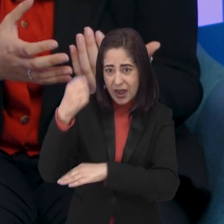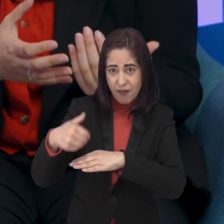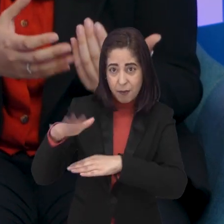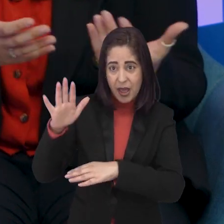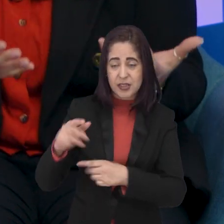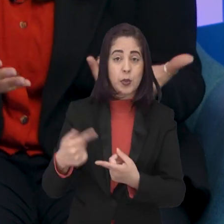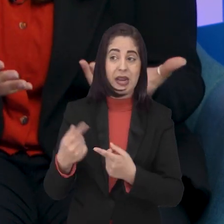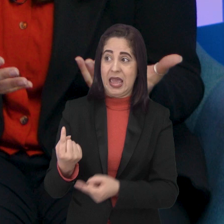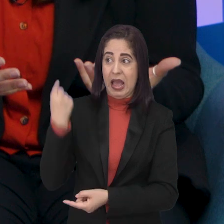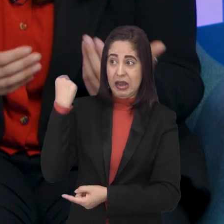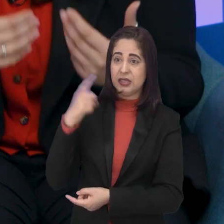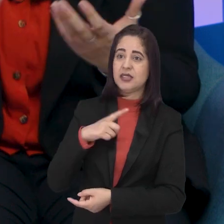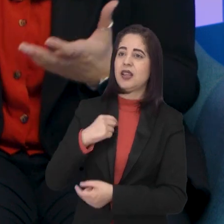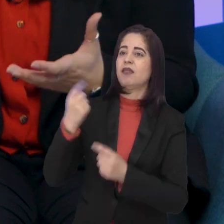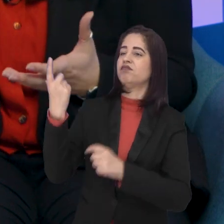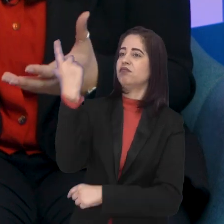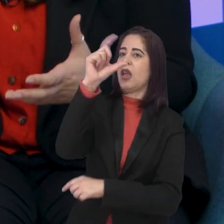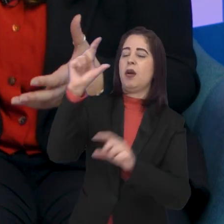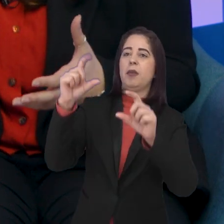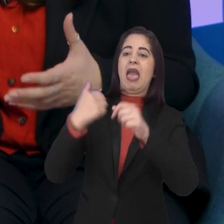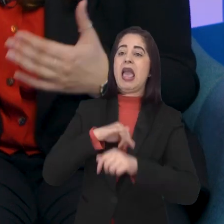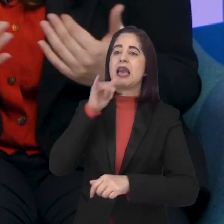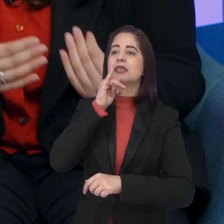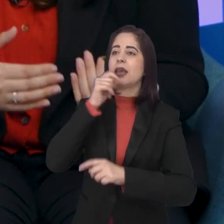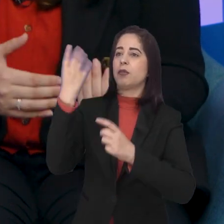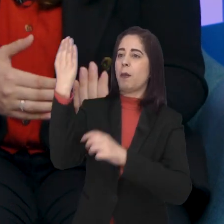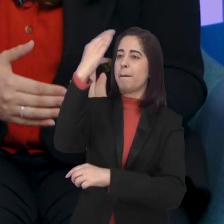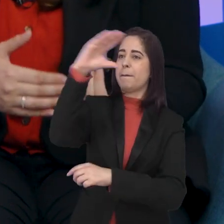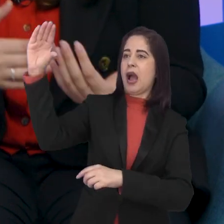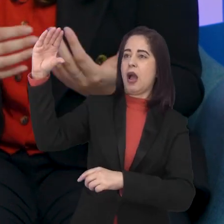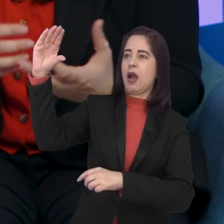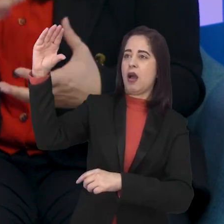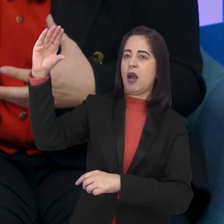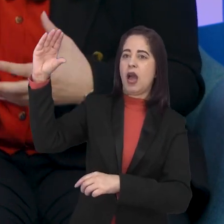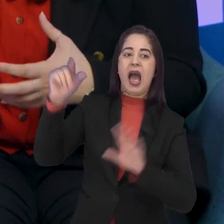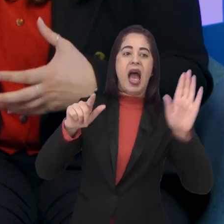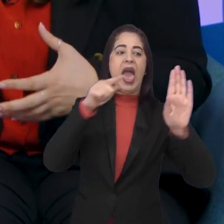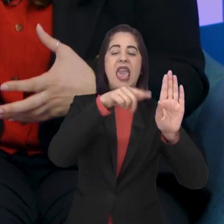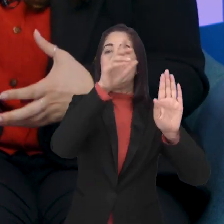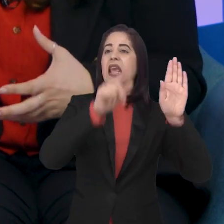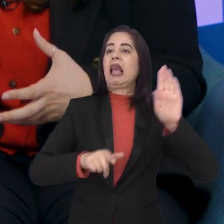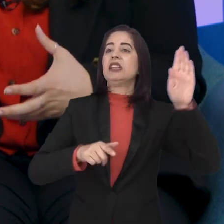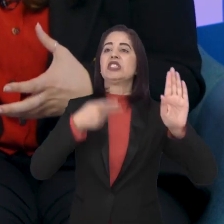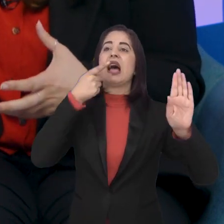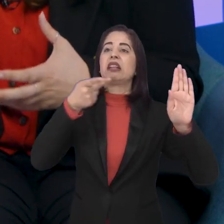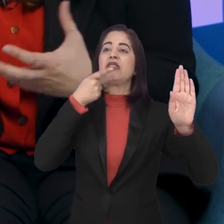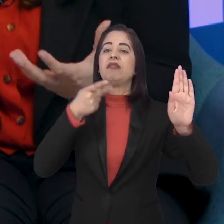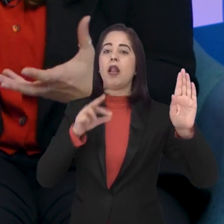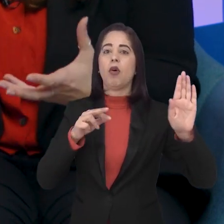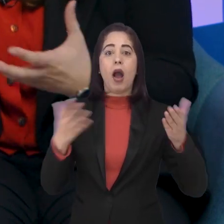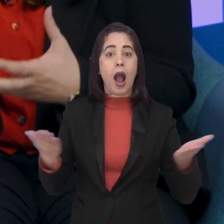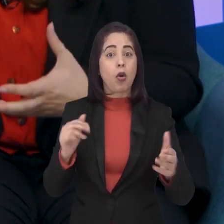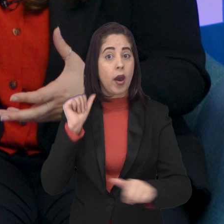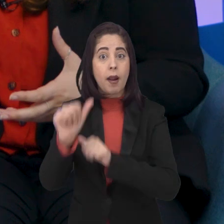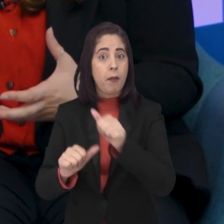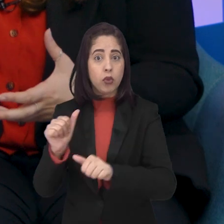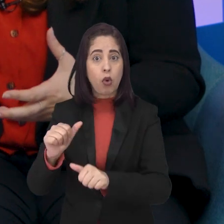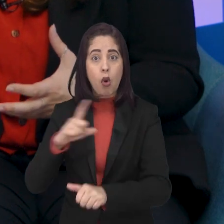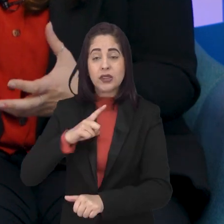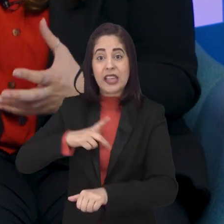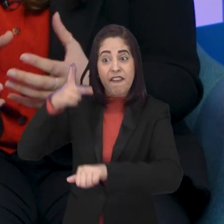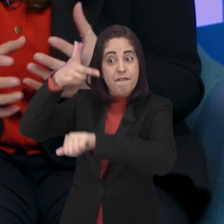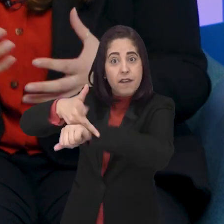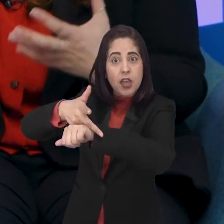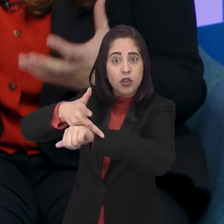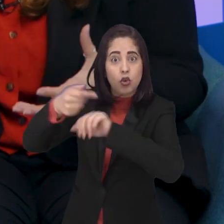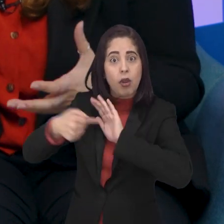tinha uma matéria publicada falando que determinado candidato tinha falado X. Hoje a gente consegue um vídeo desse candidato, um vídeo manipulado desse candidato falando